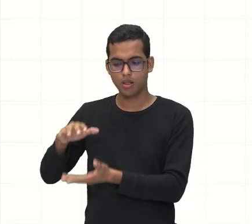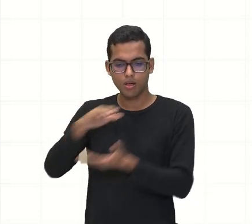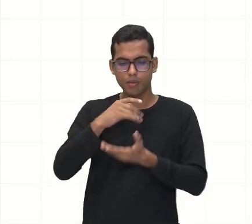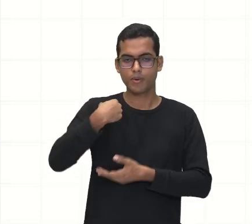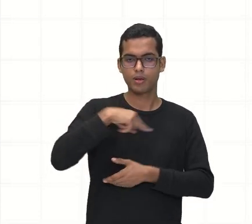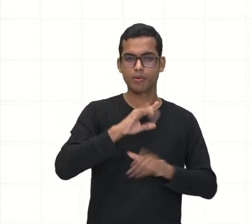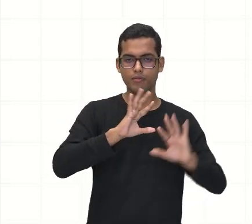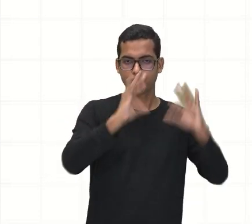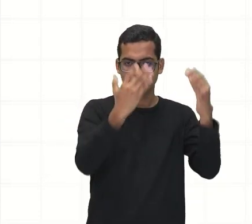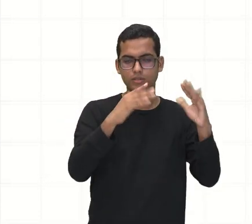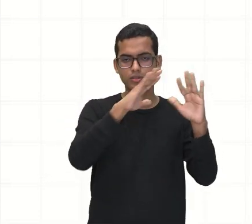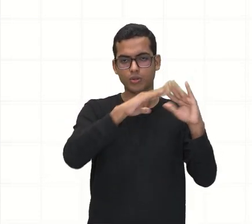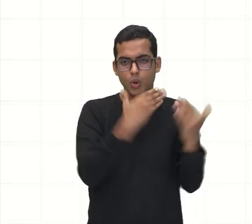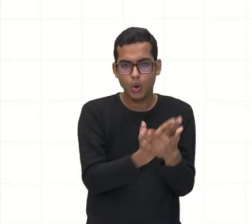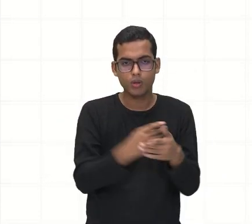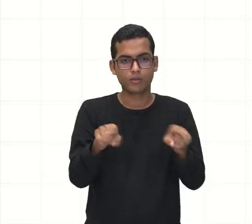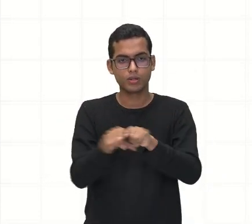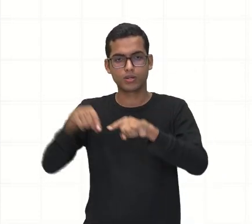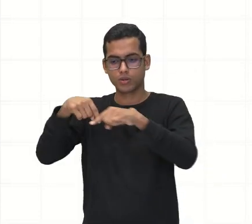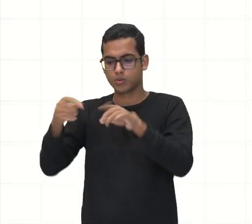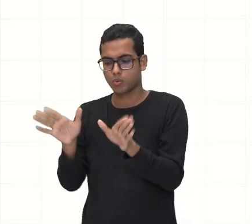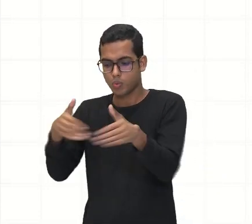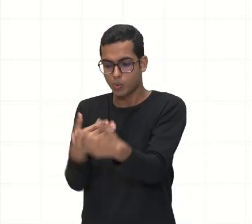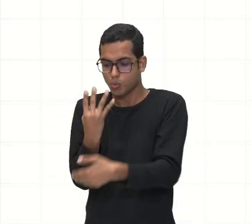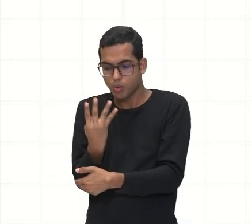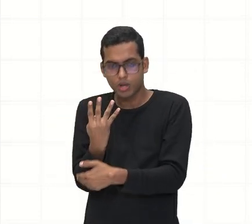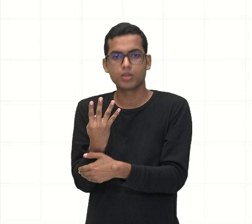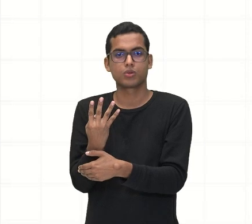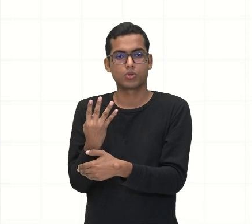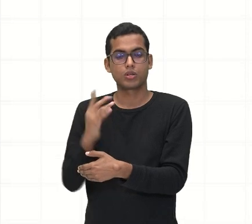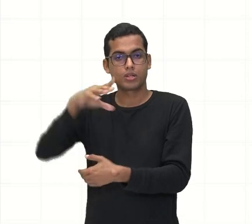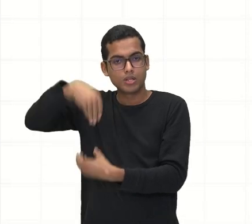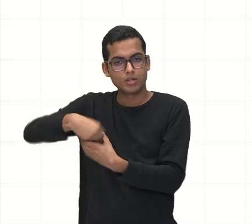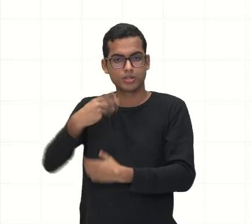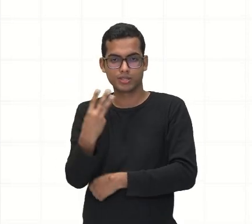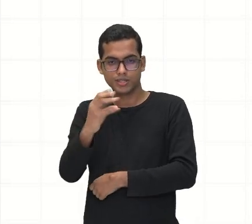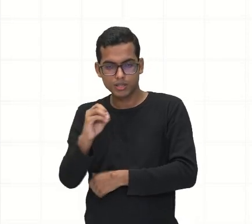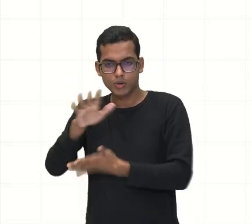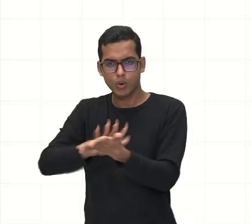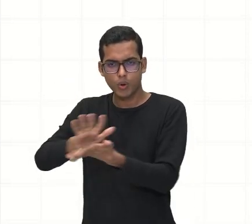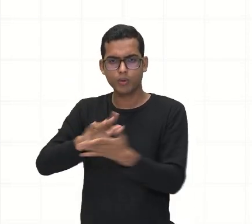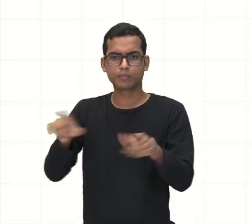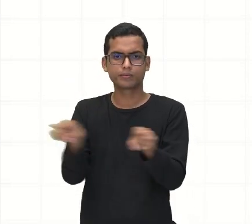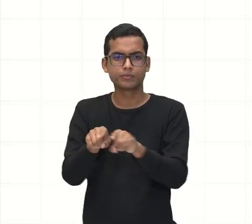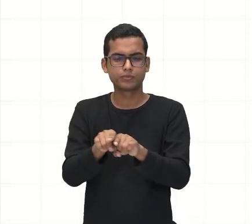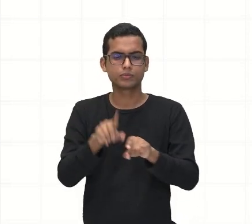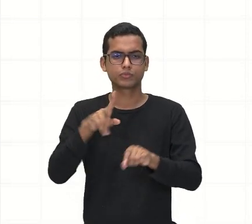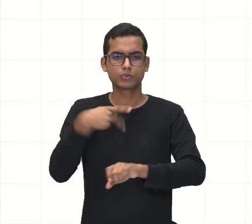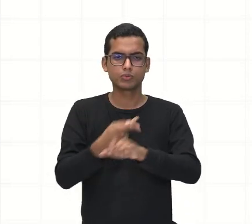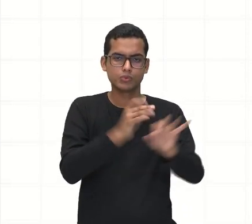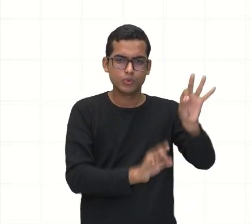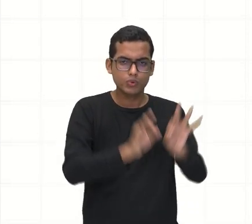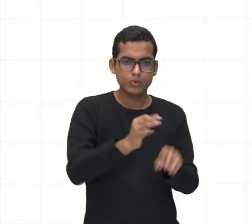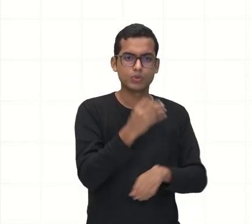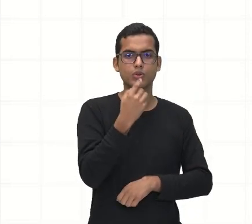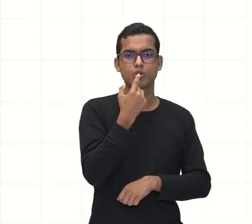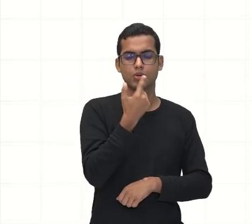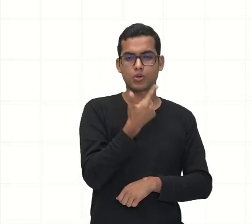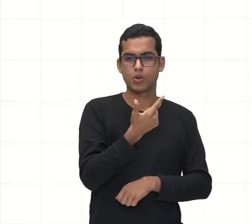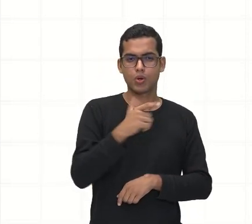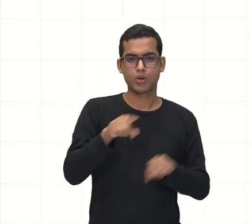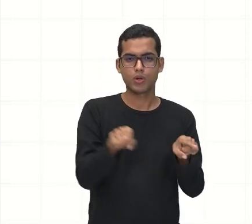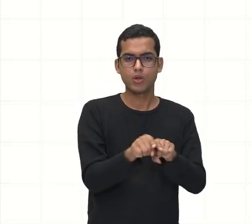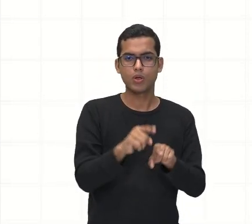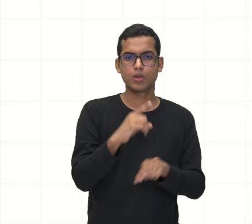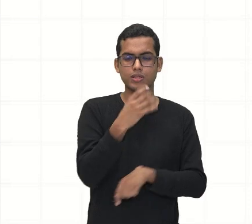caixas com 30 brigadeiro. Ela fez 6 caixas com 20 doces de castanha. Que